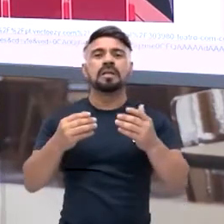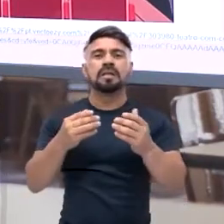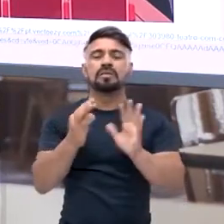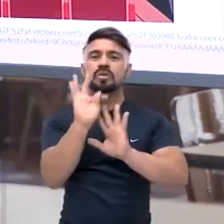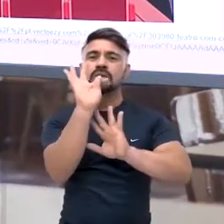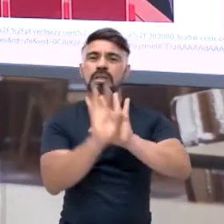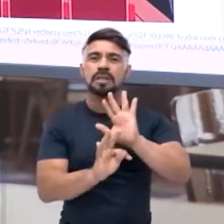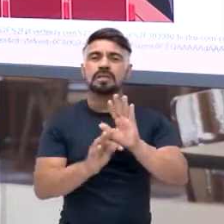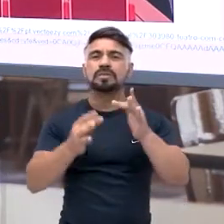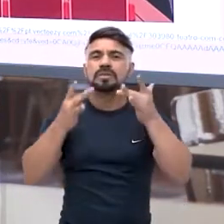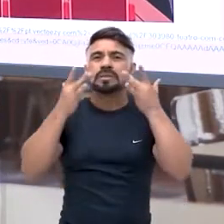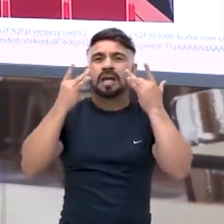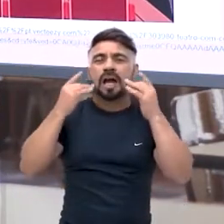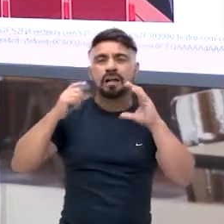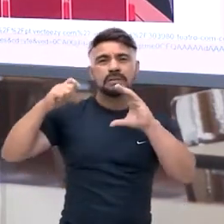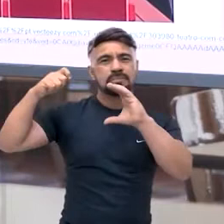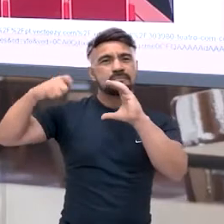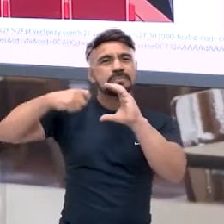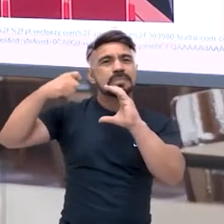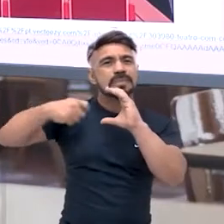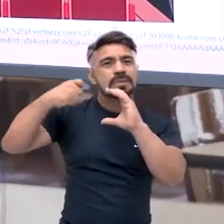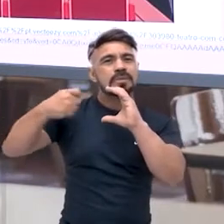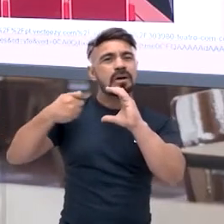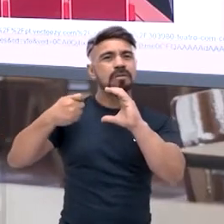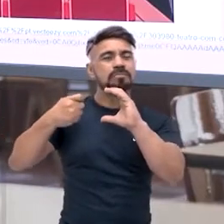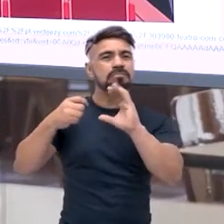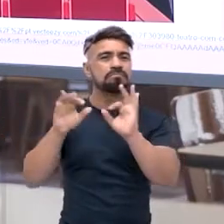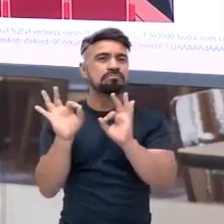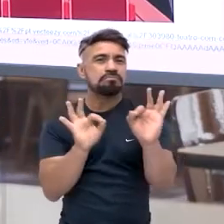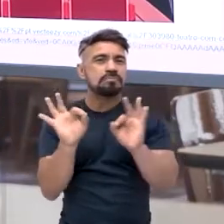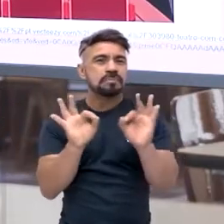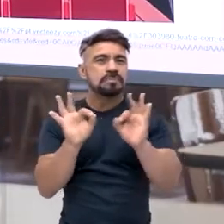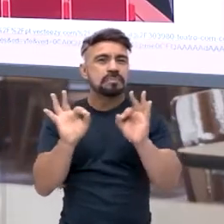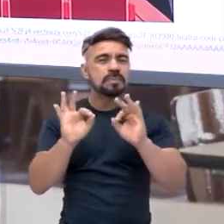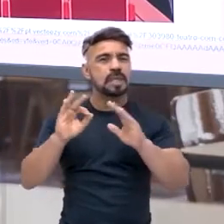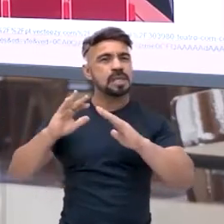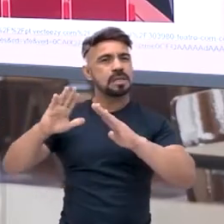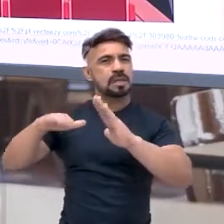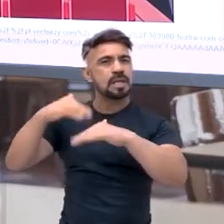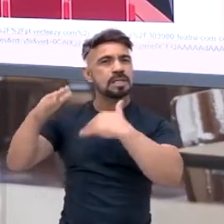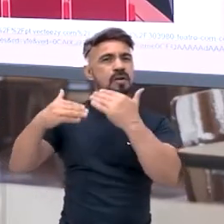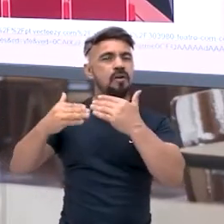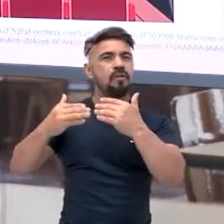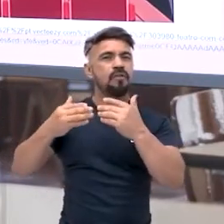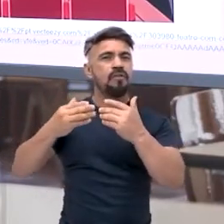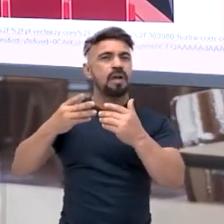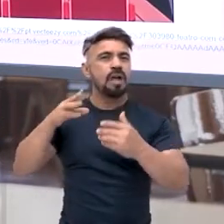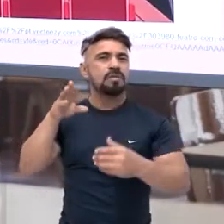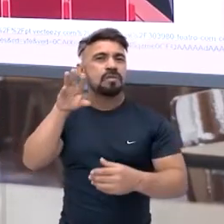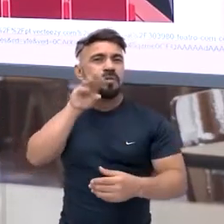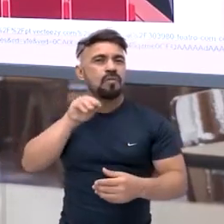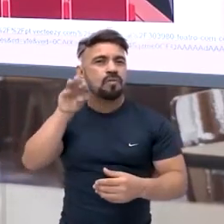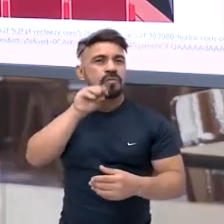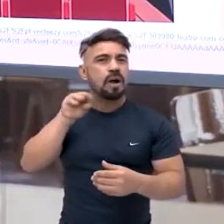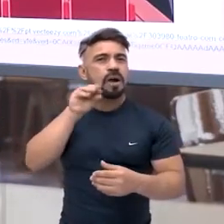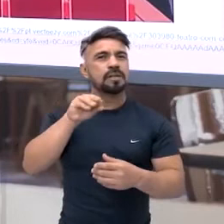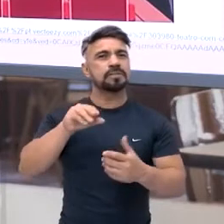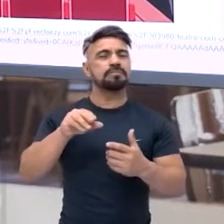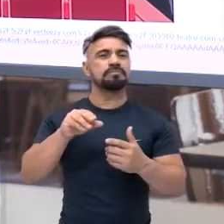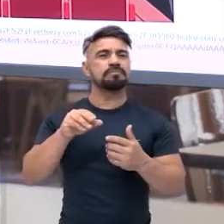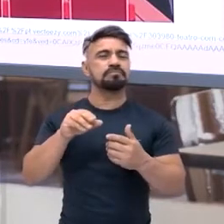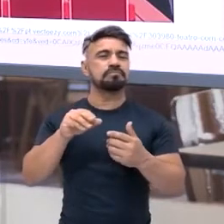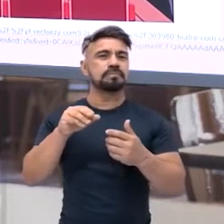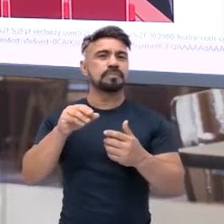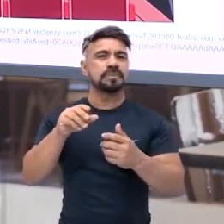textos teatrais, aonde os atores em cena começam a desenvolver suas falas, começam